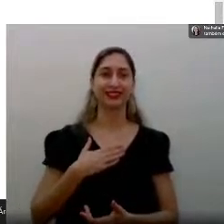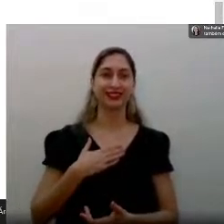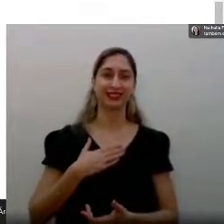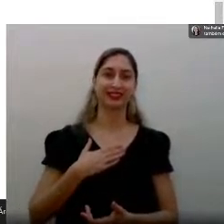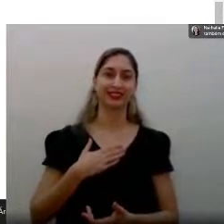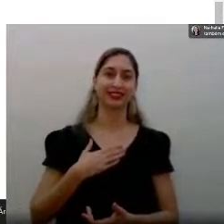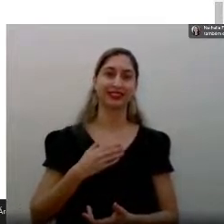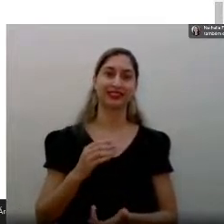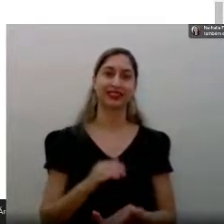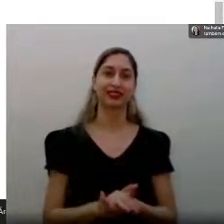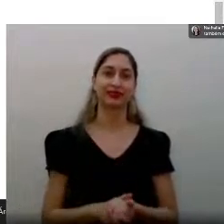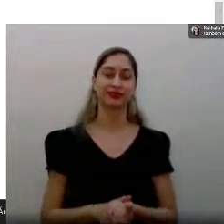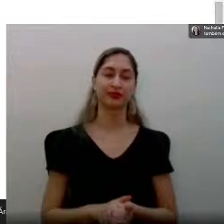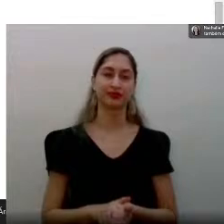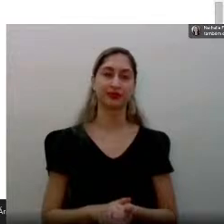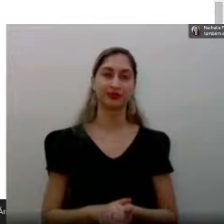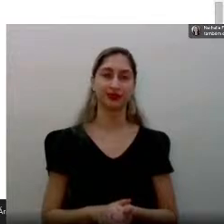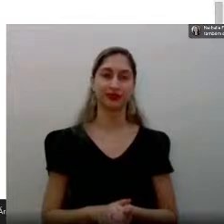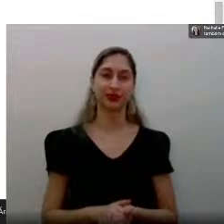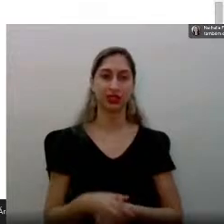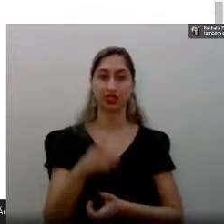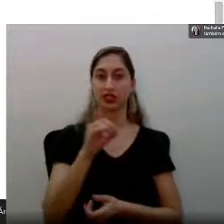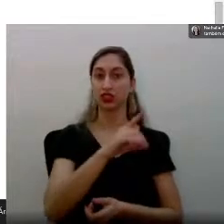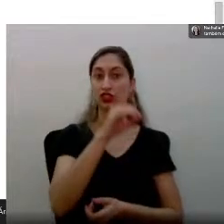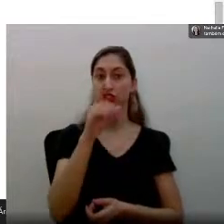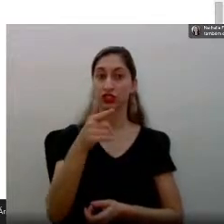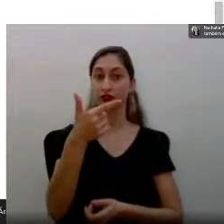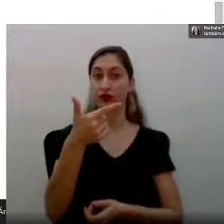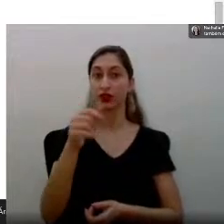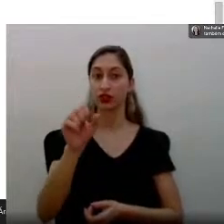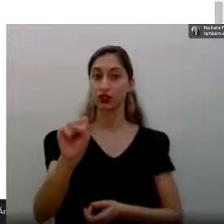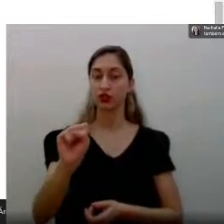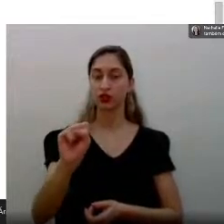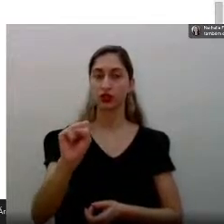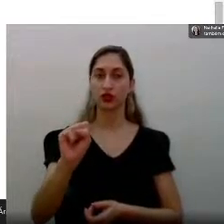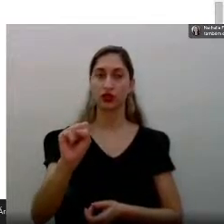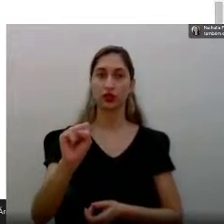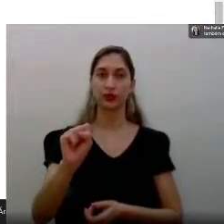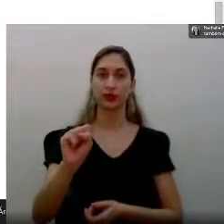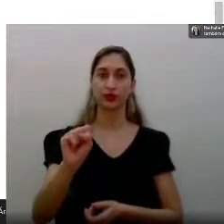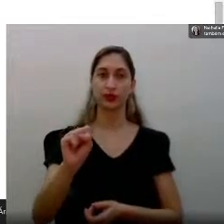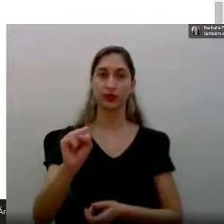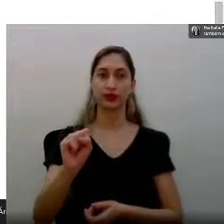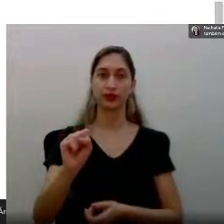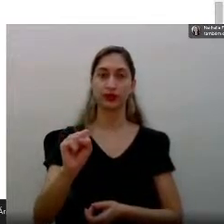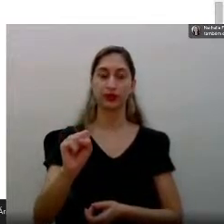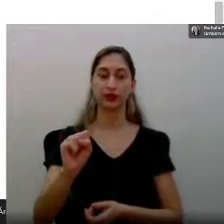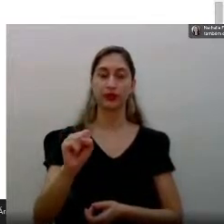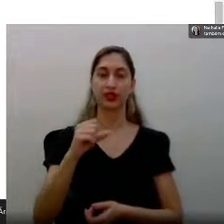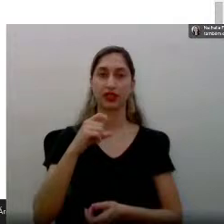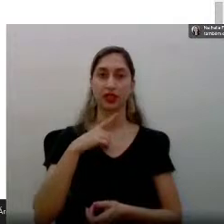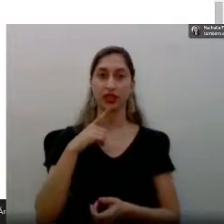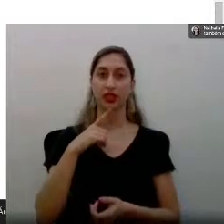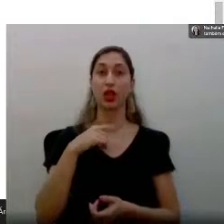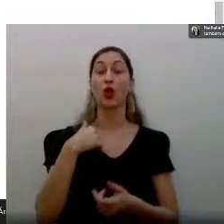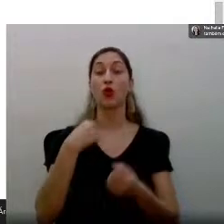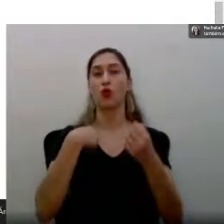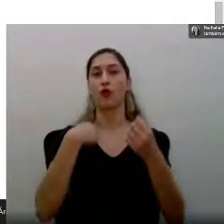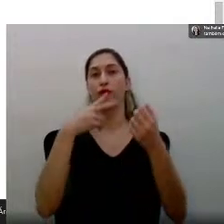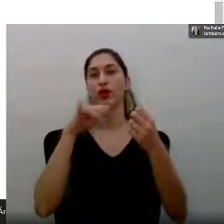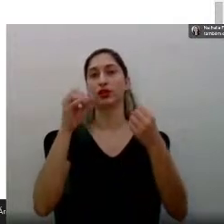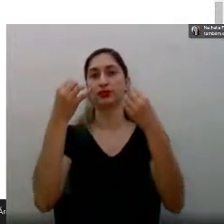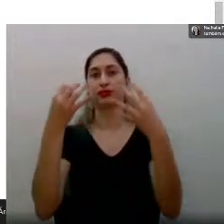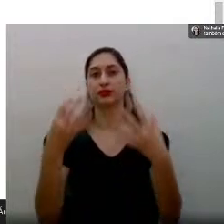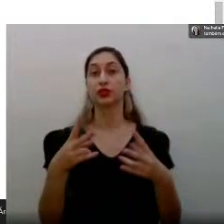observando né E dia28 que a última do mês né eu vou falar dos grupos de acionamento de Belo Horizonte e